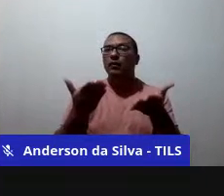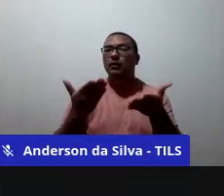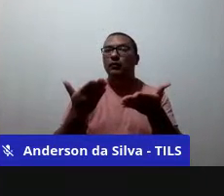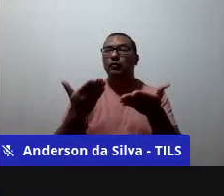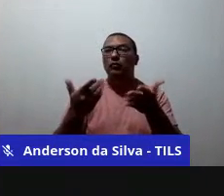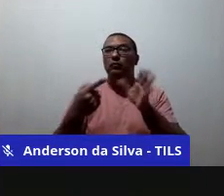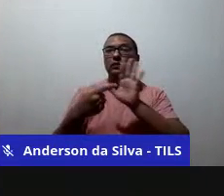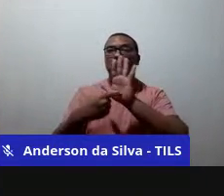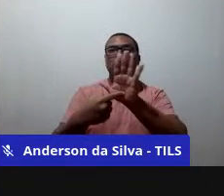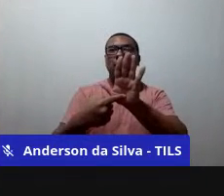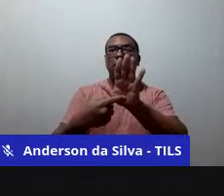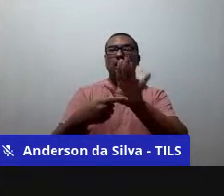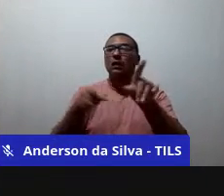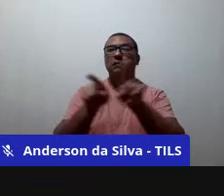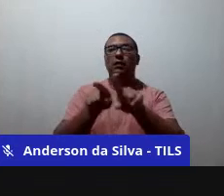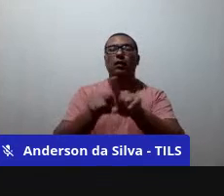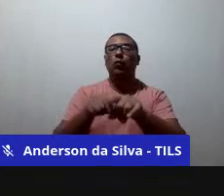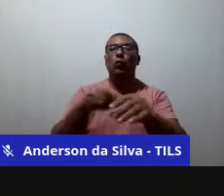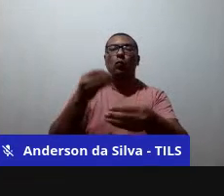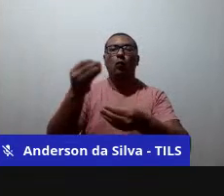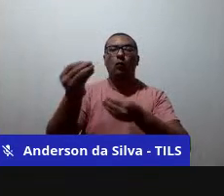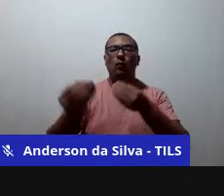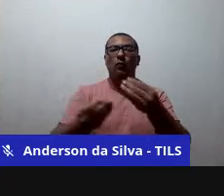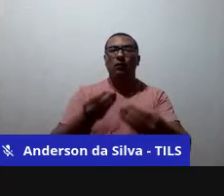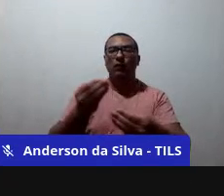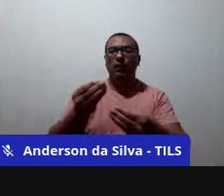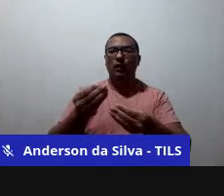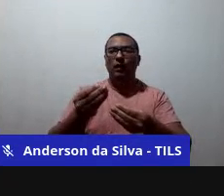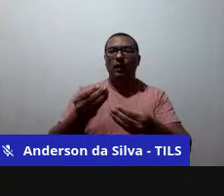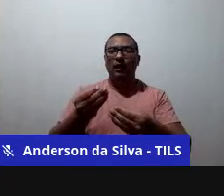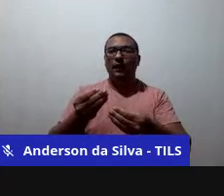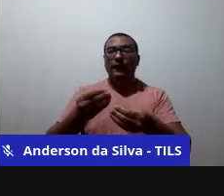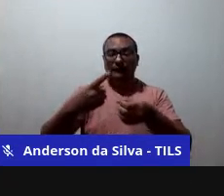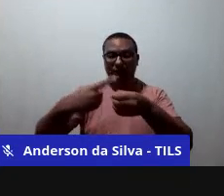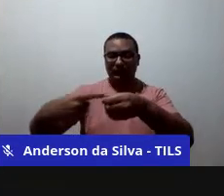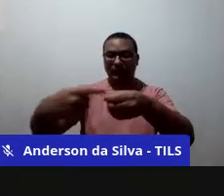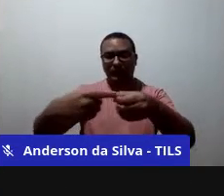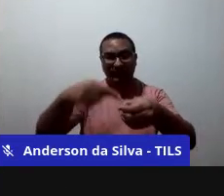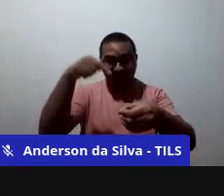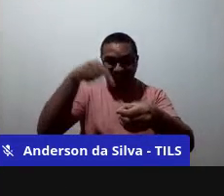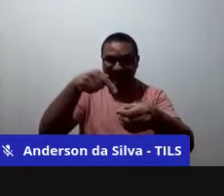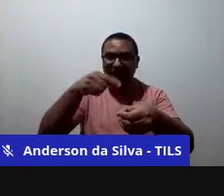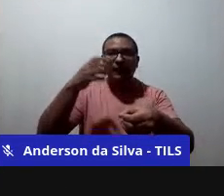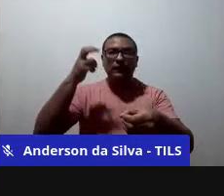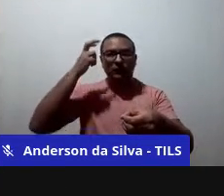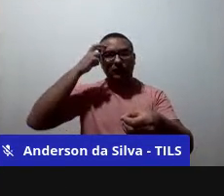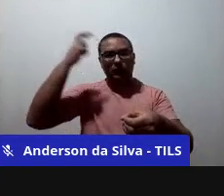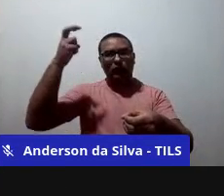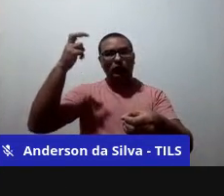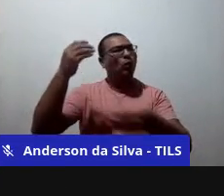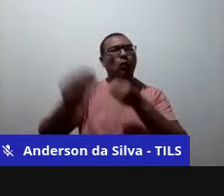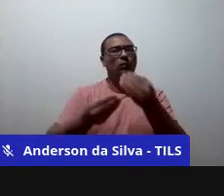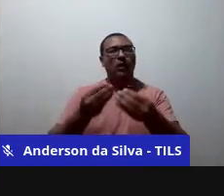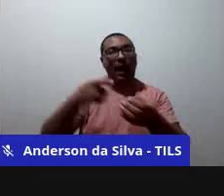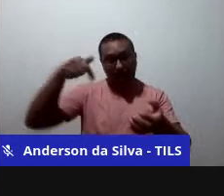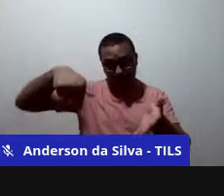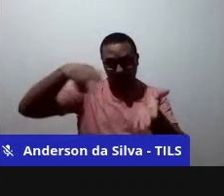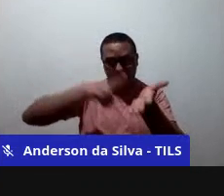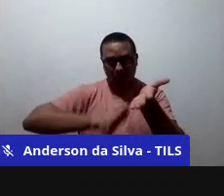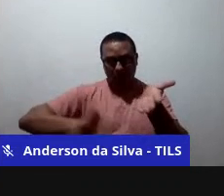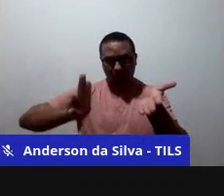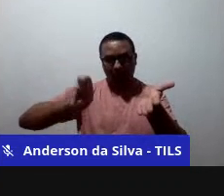das minhas contribuições sobre o que a gente entende sobre cidade inteligente. Né? Aqui, na Universidade de Toronto, a gente inaugurou,